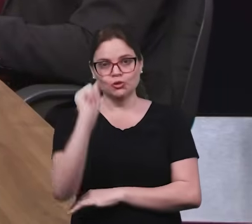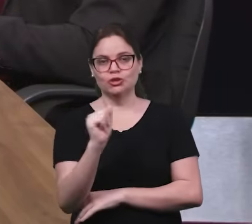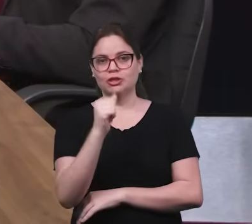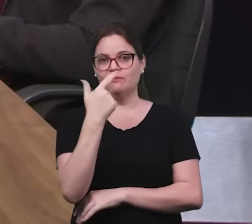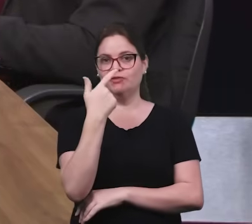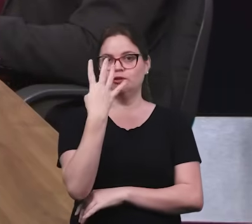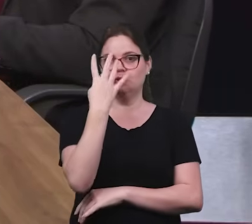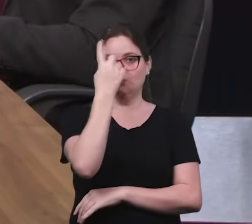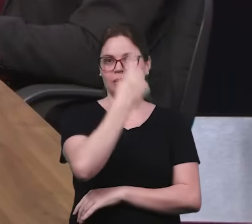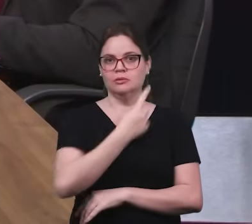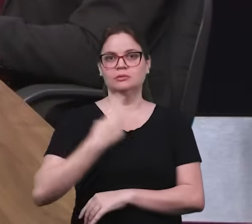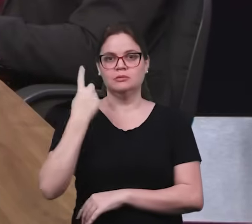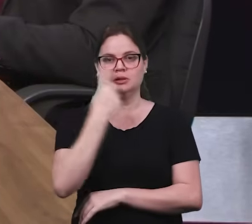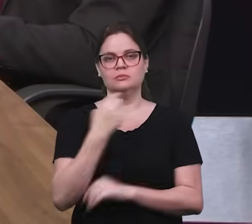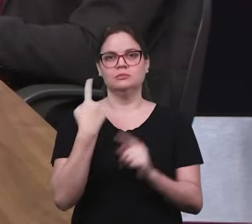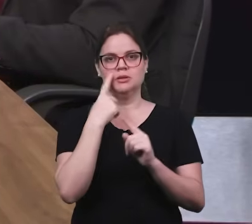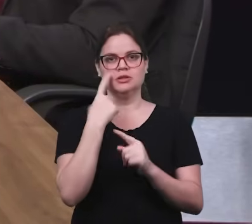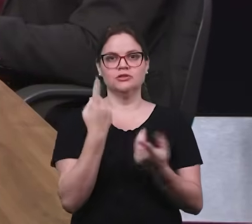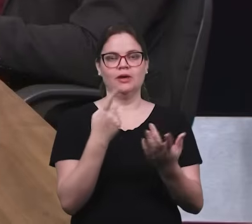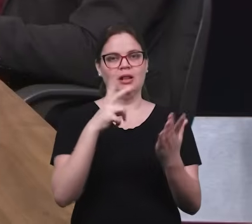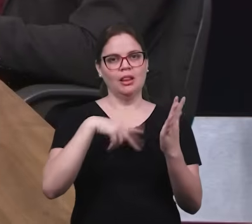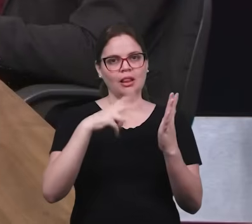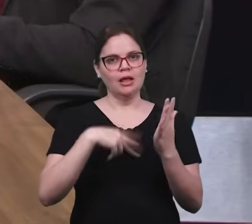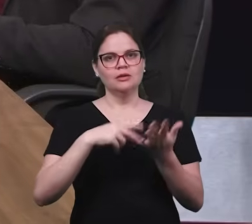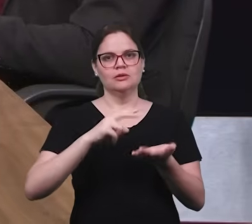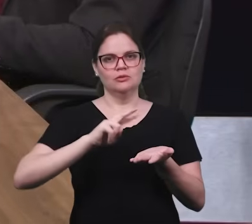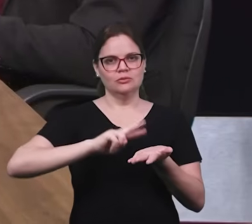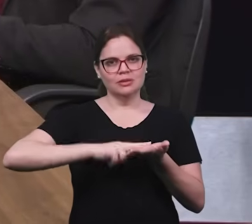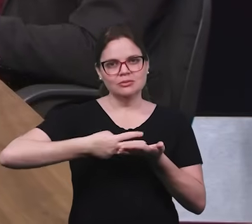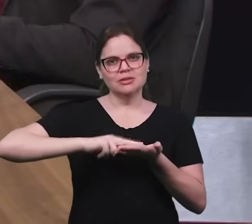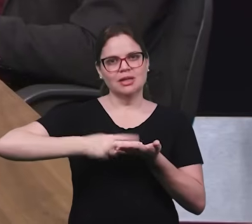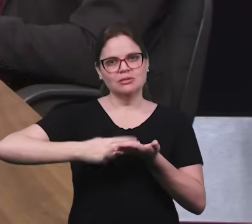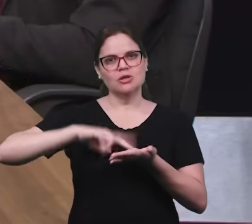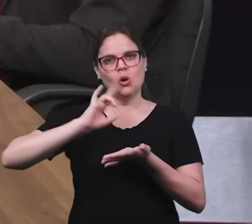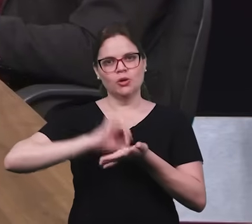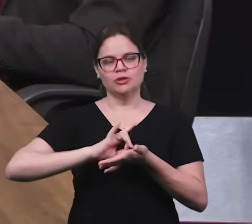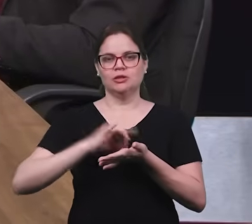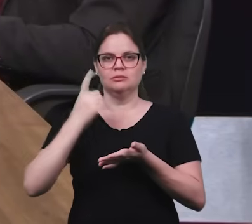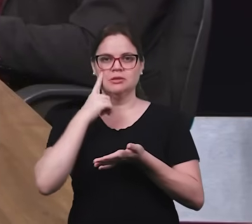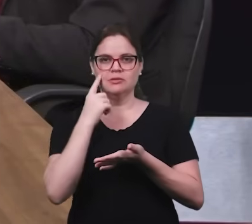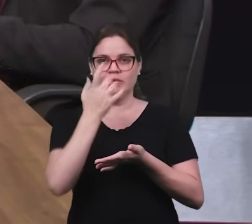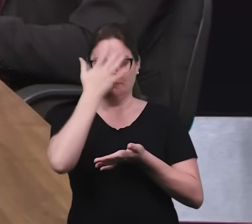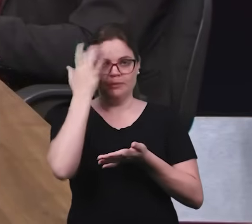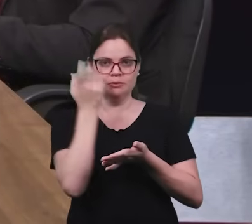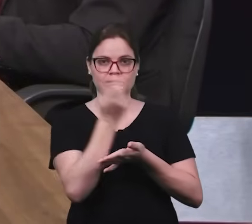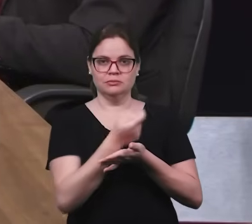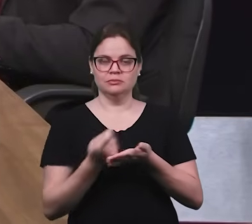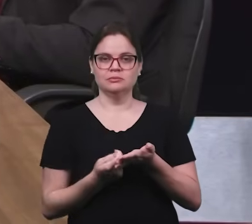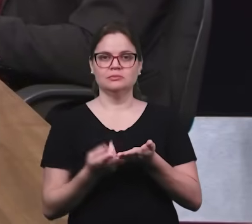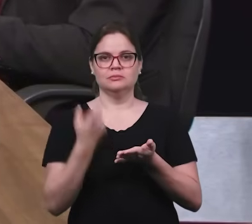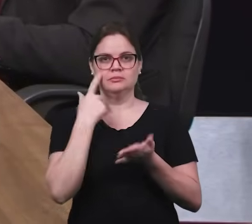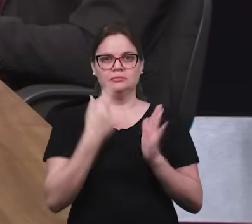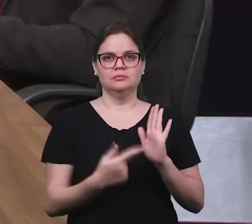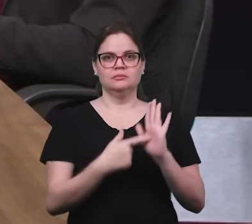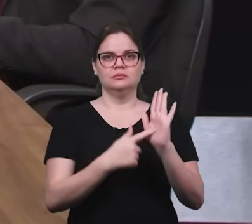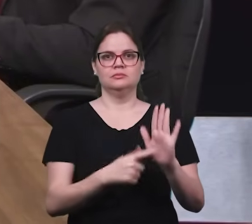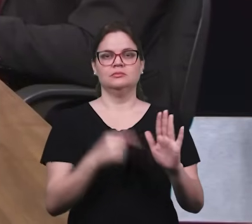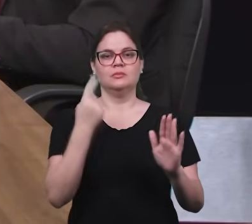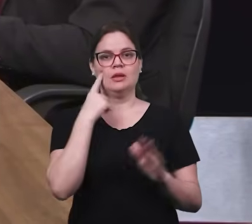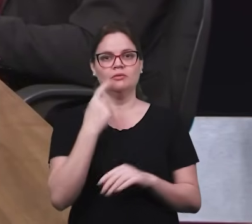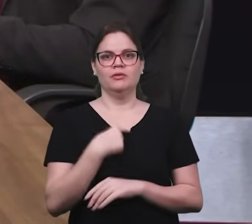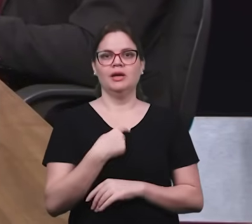juntamente com um numeral, e a gente vai observando isso nos textos, que repetidamente o escritor vai colocando,